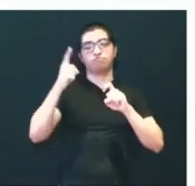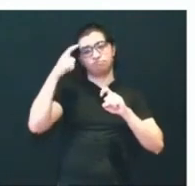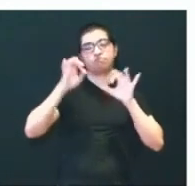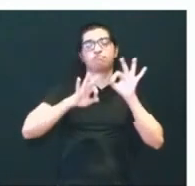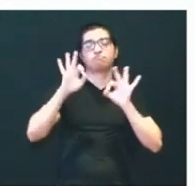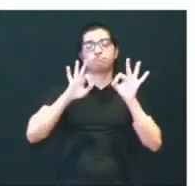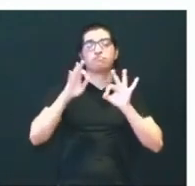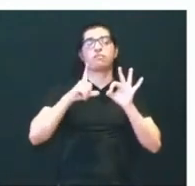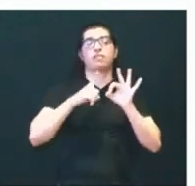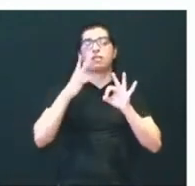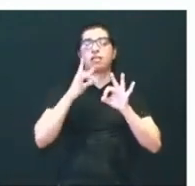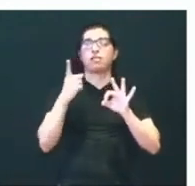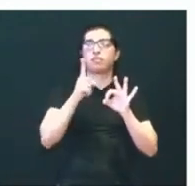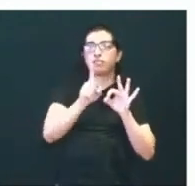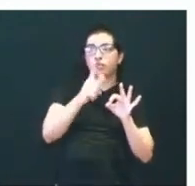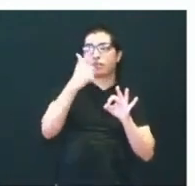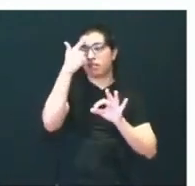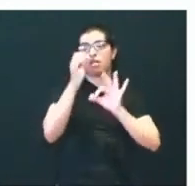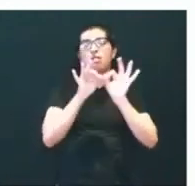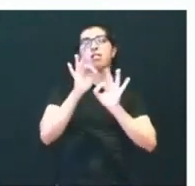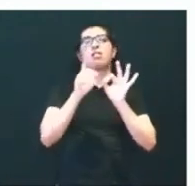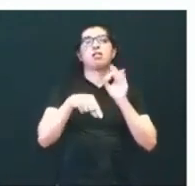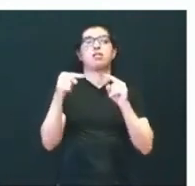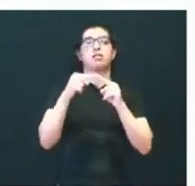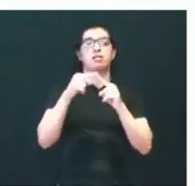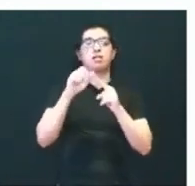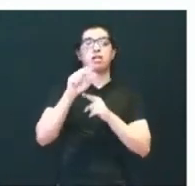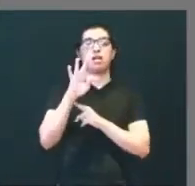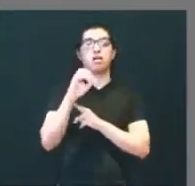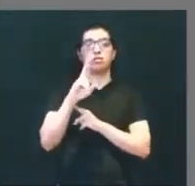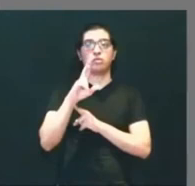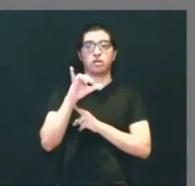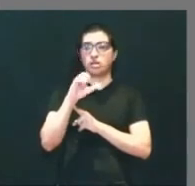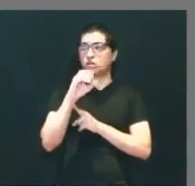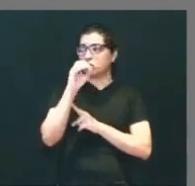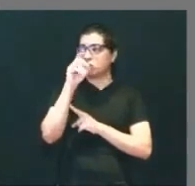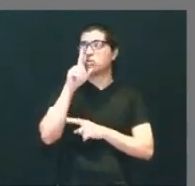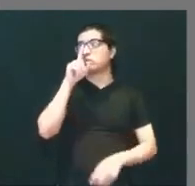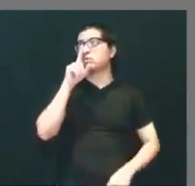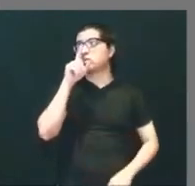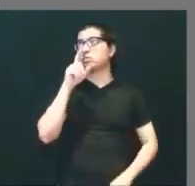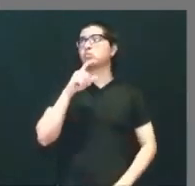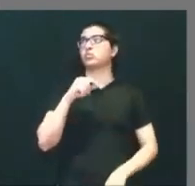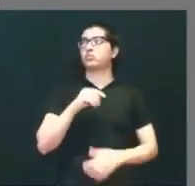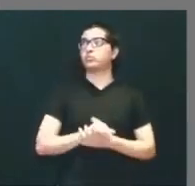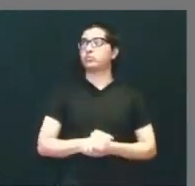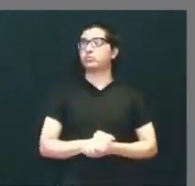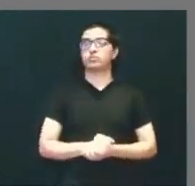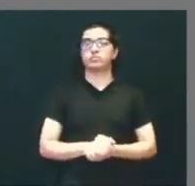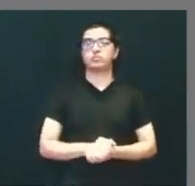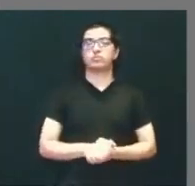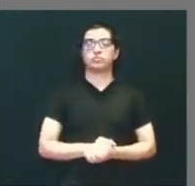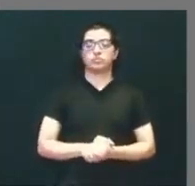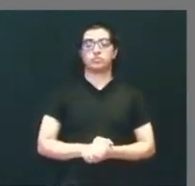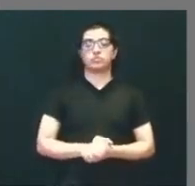O paciente vai para o chamado alto risco. Ele vem para cá. Tá?